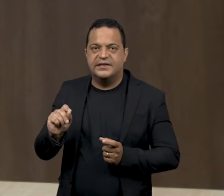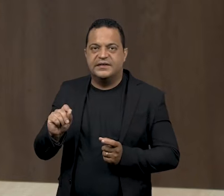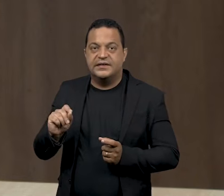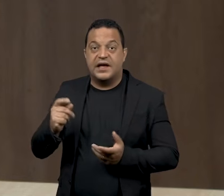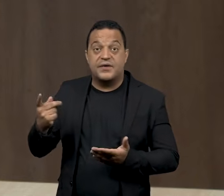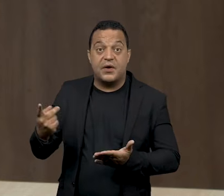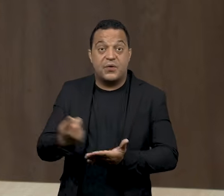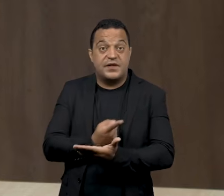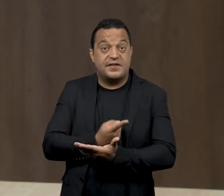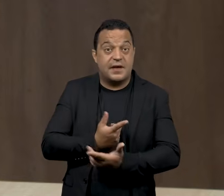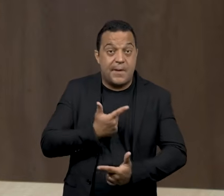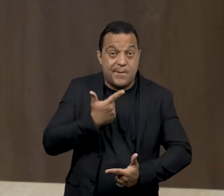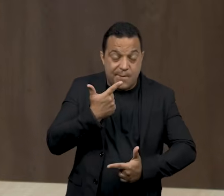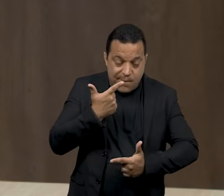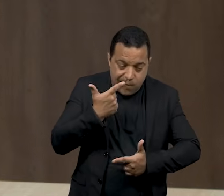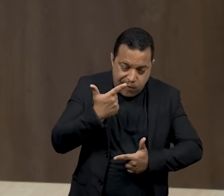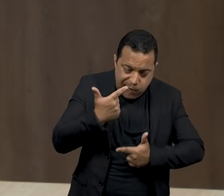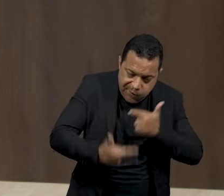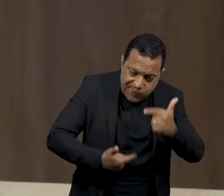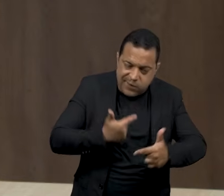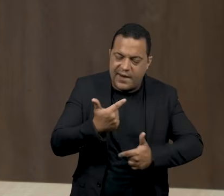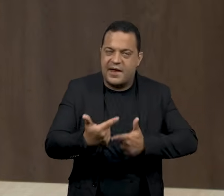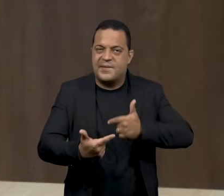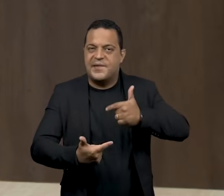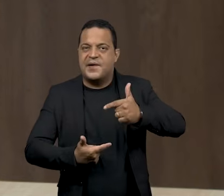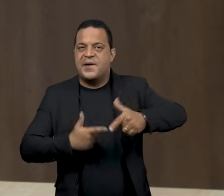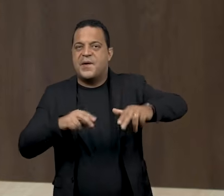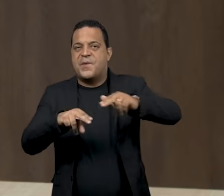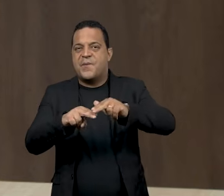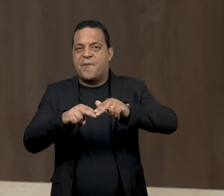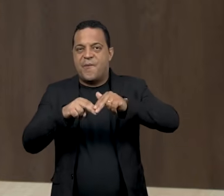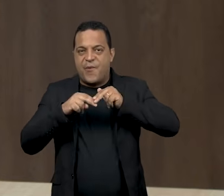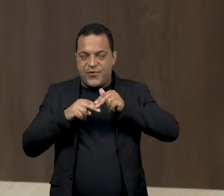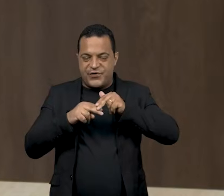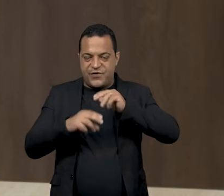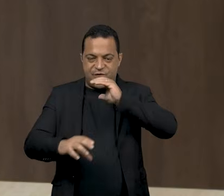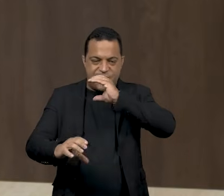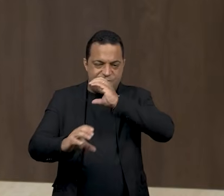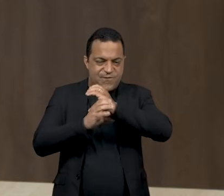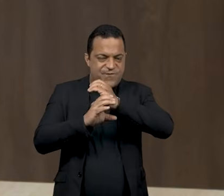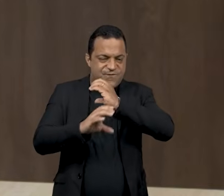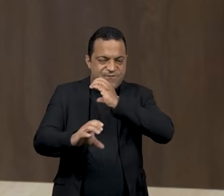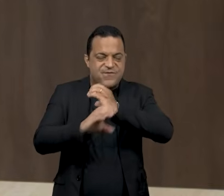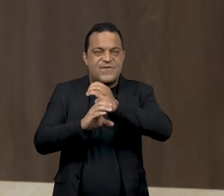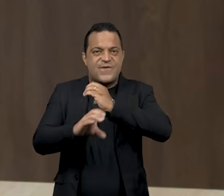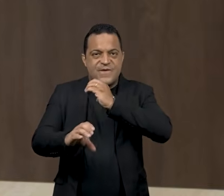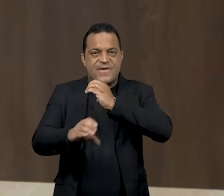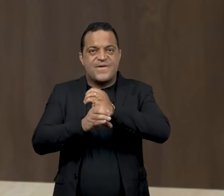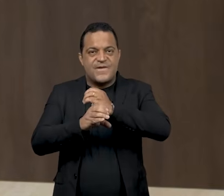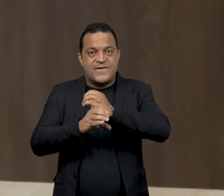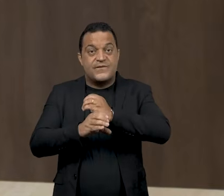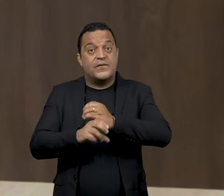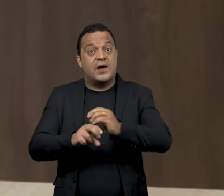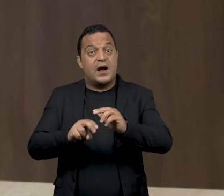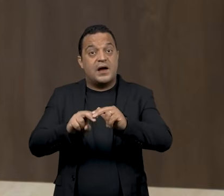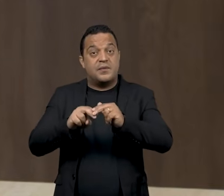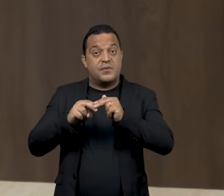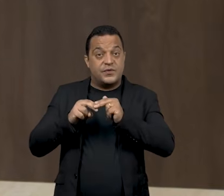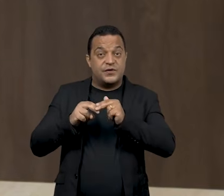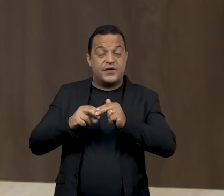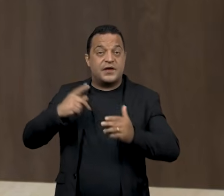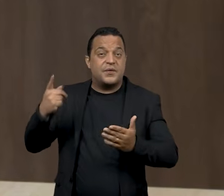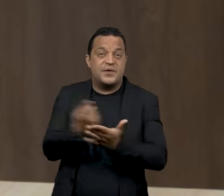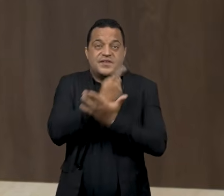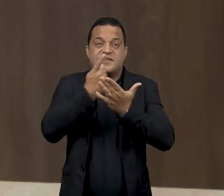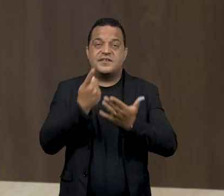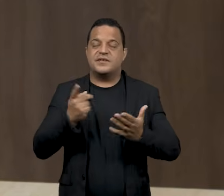negativa as pessoas causavam problemas, causavam distúrbios, causavam situações